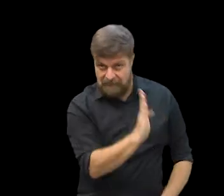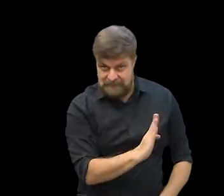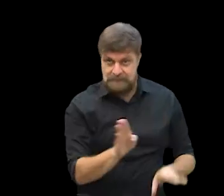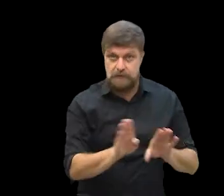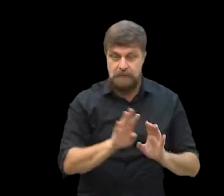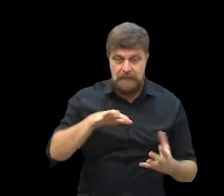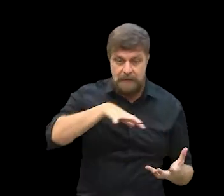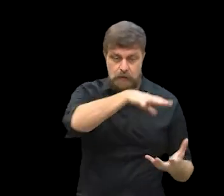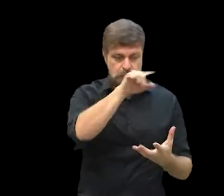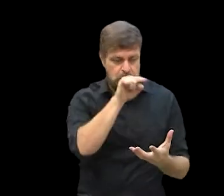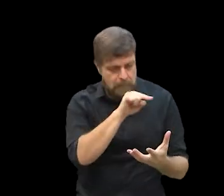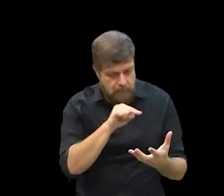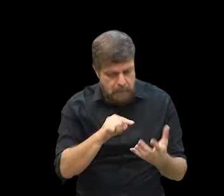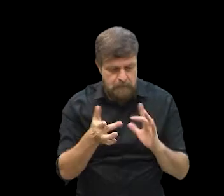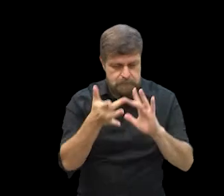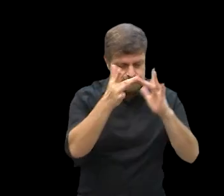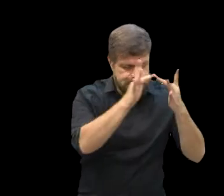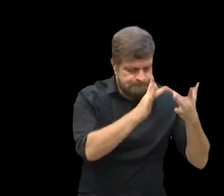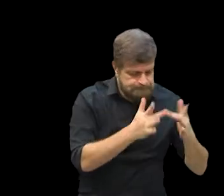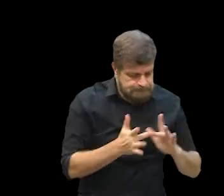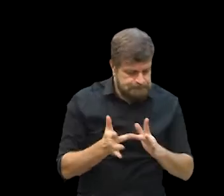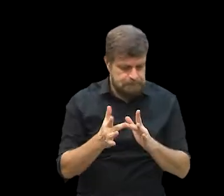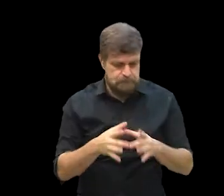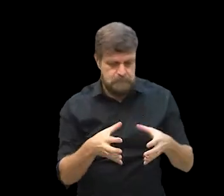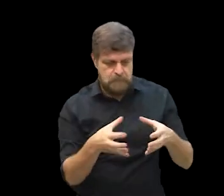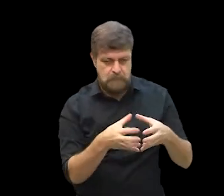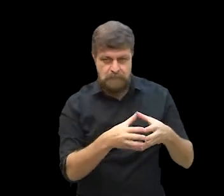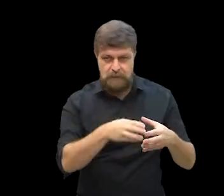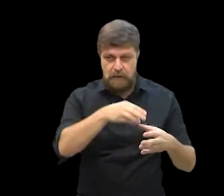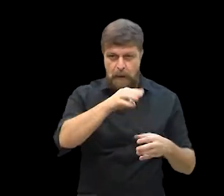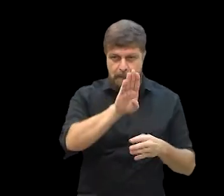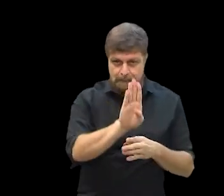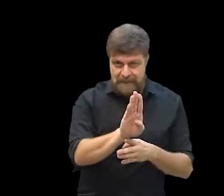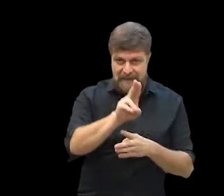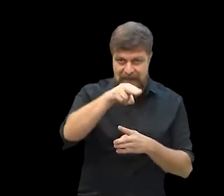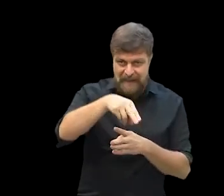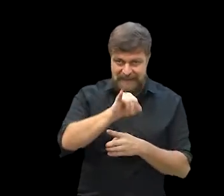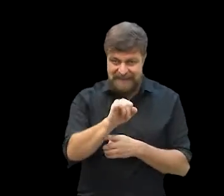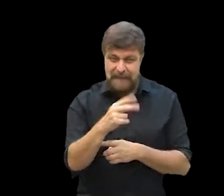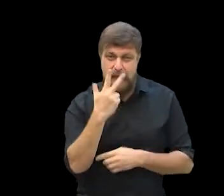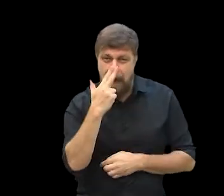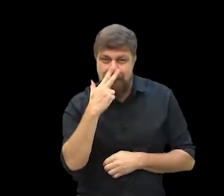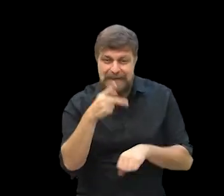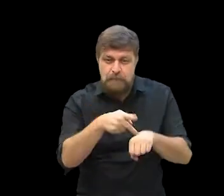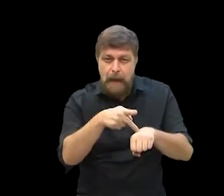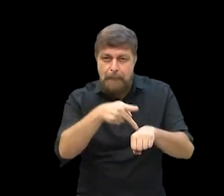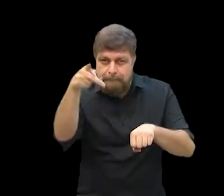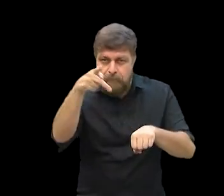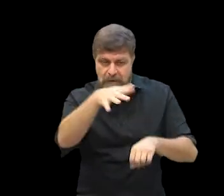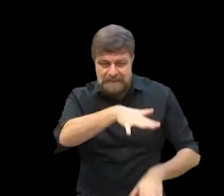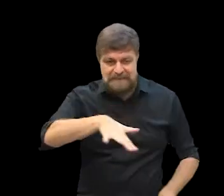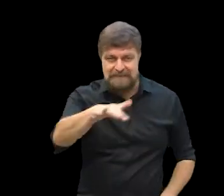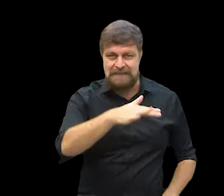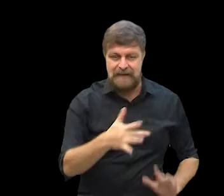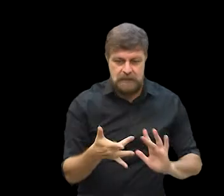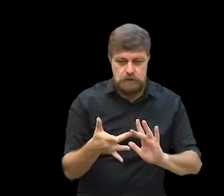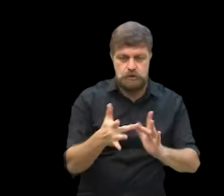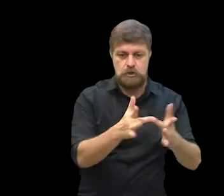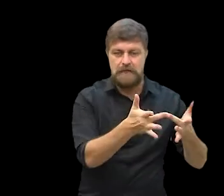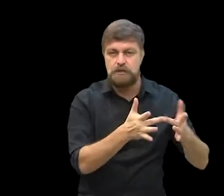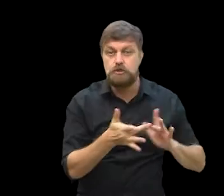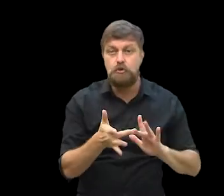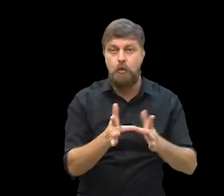Brasil e a nível mundial. E o BNI é uma faculdade, como se fosse uma pós-graduação em networking,